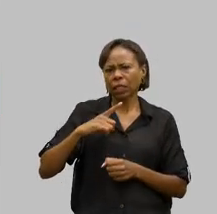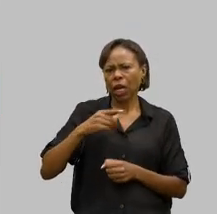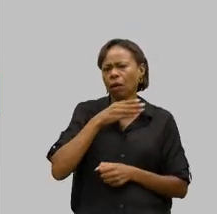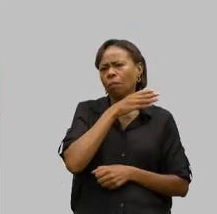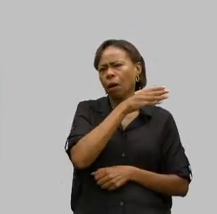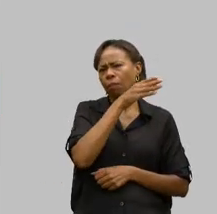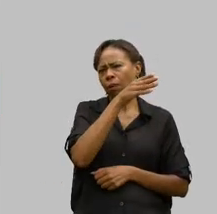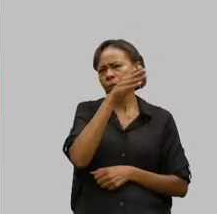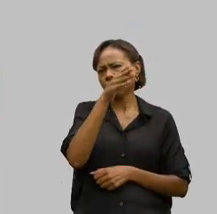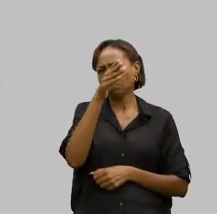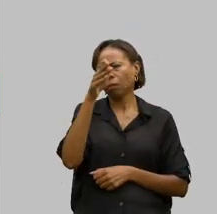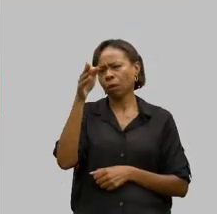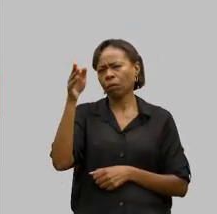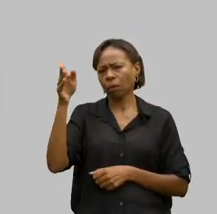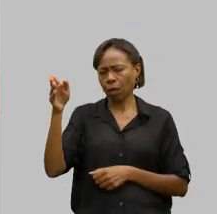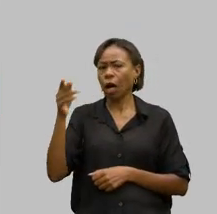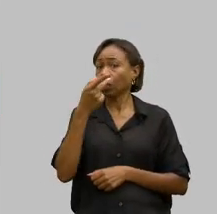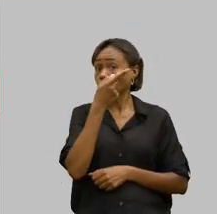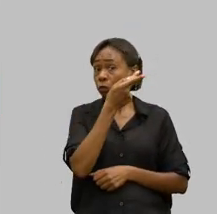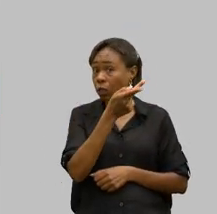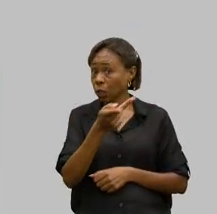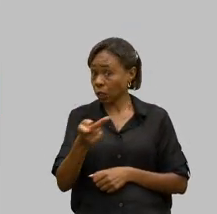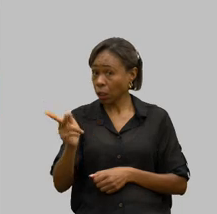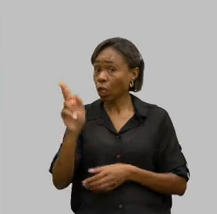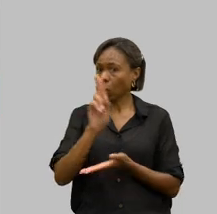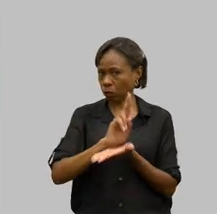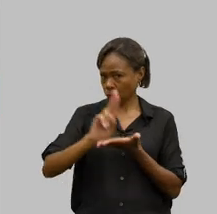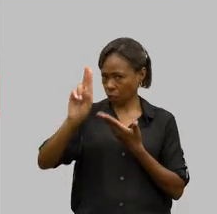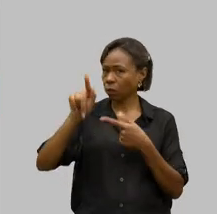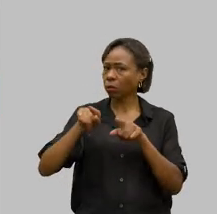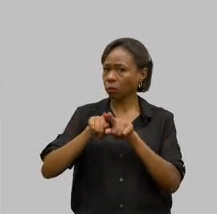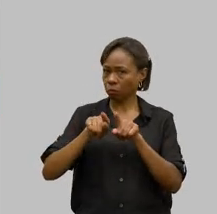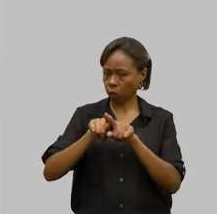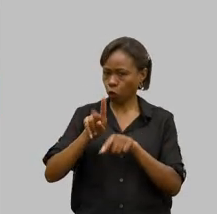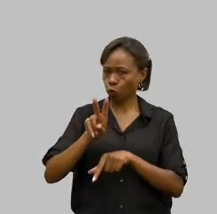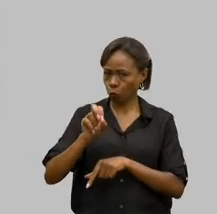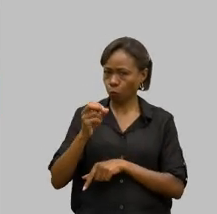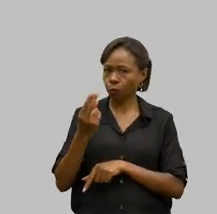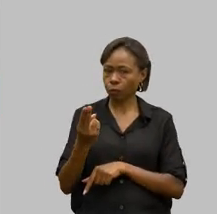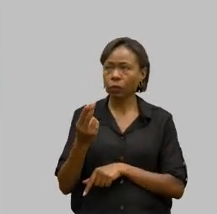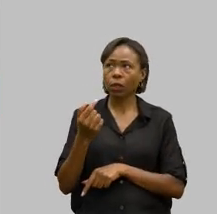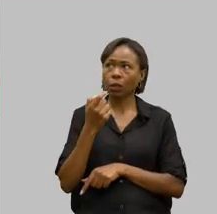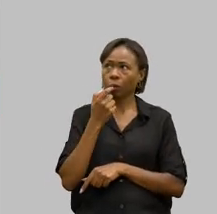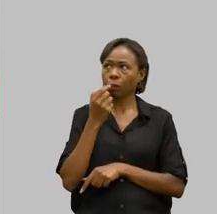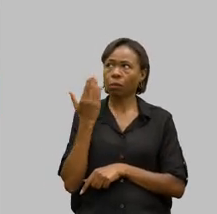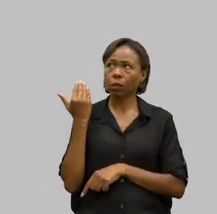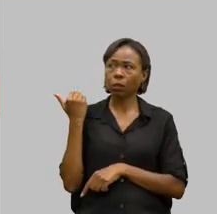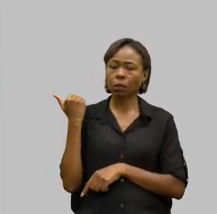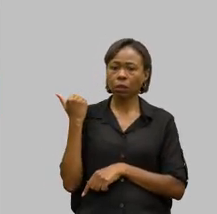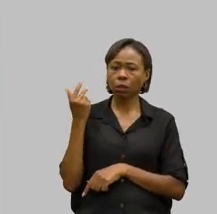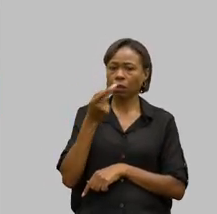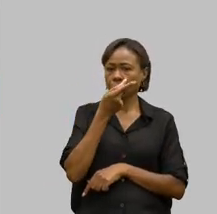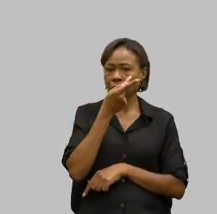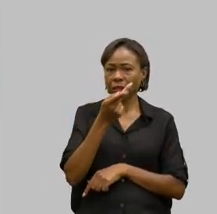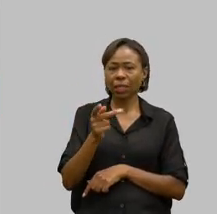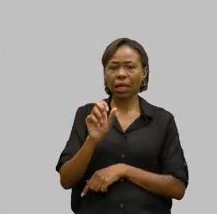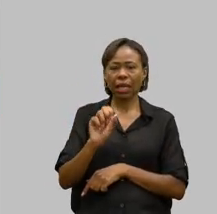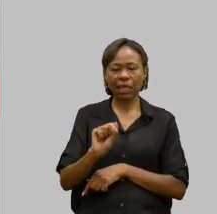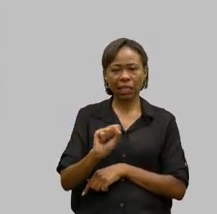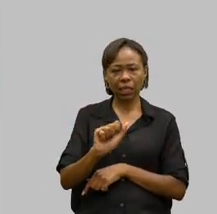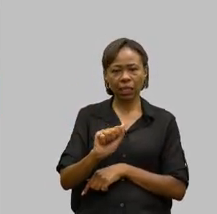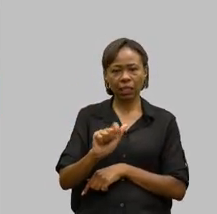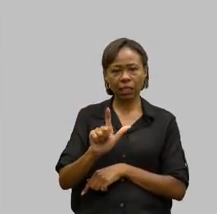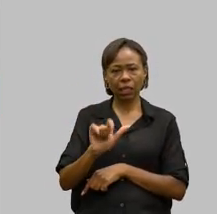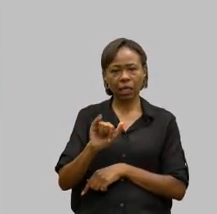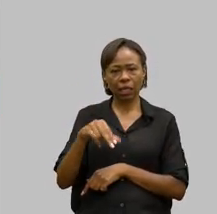iniciarei também uma rodada de visita às universidades. Eu acabei visitando em Salinas, o